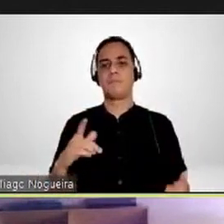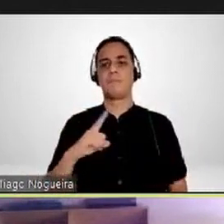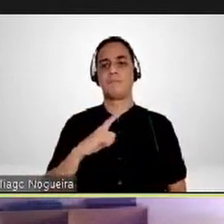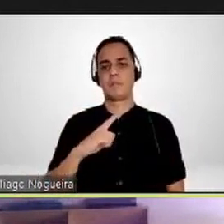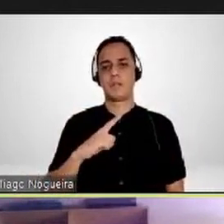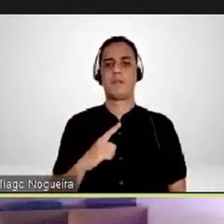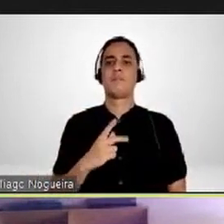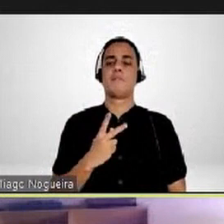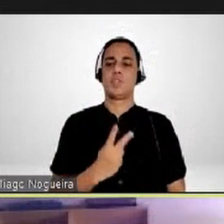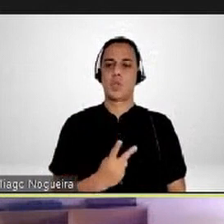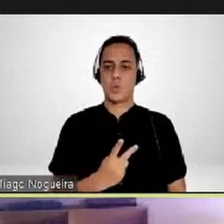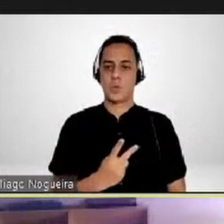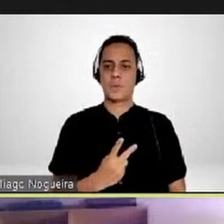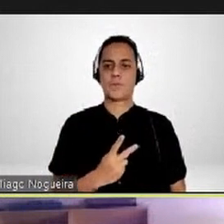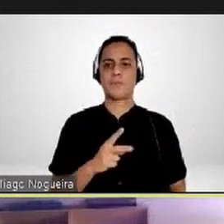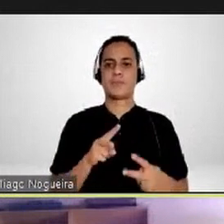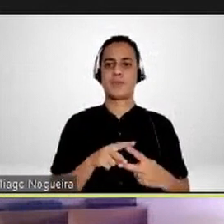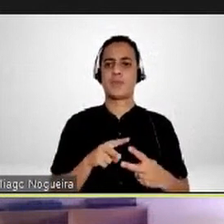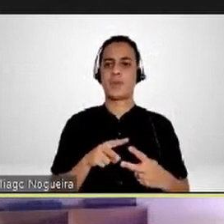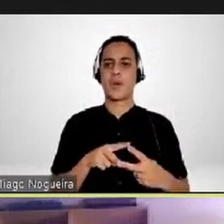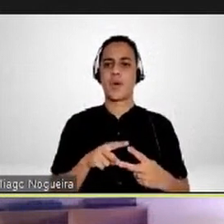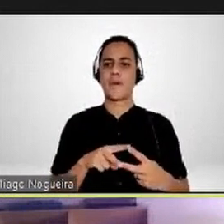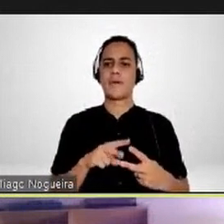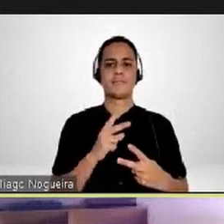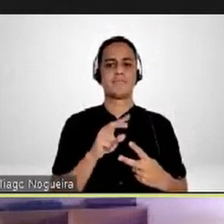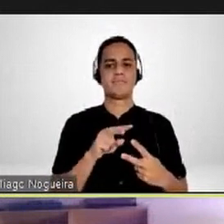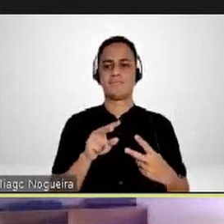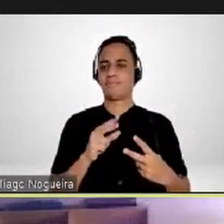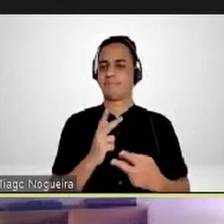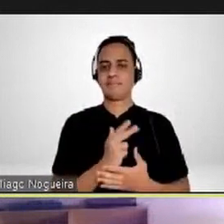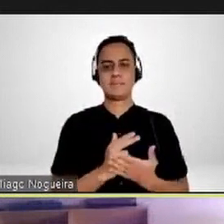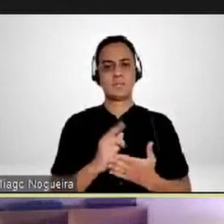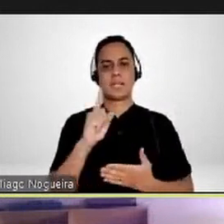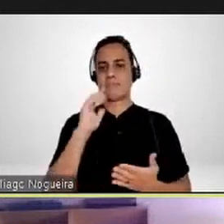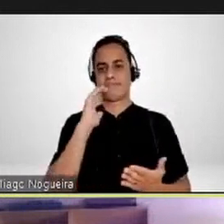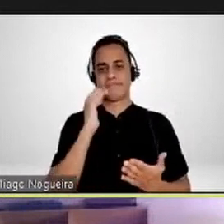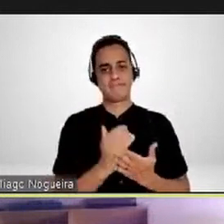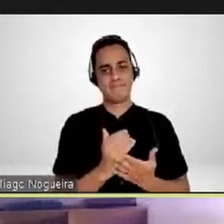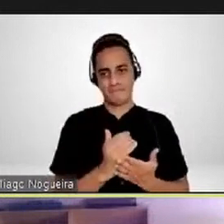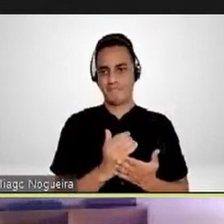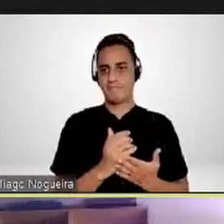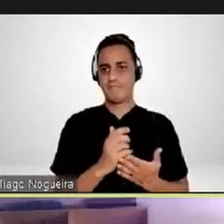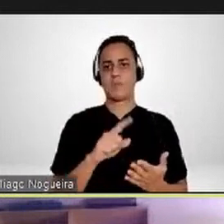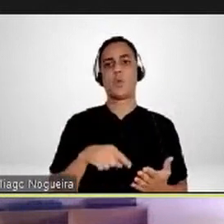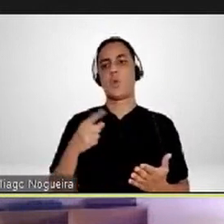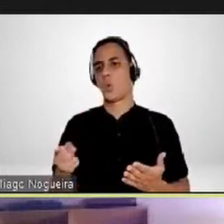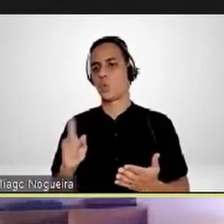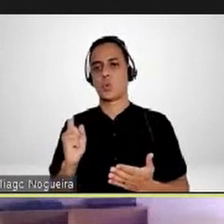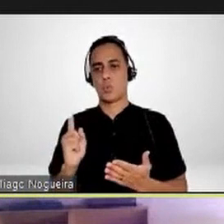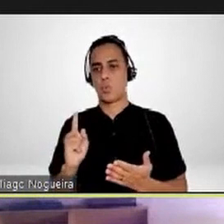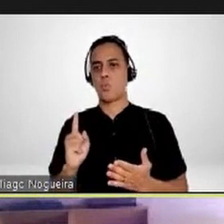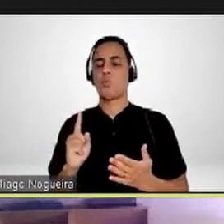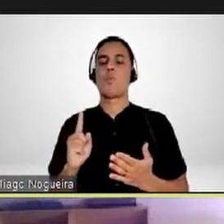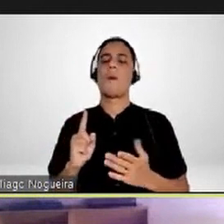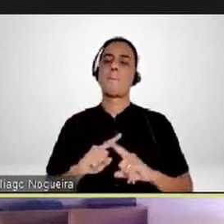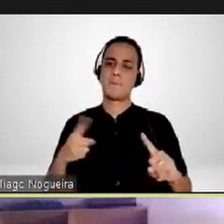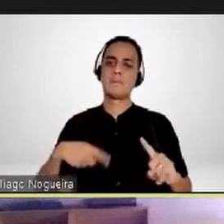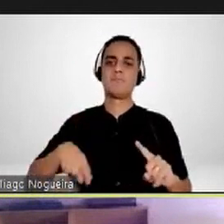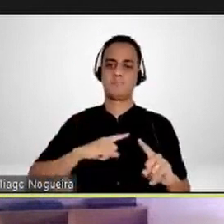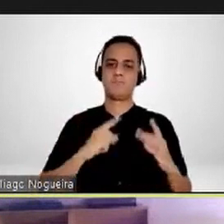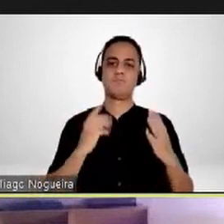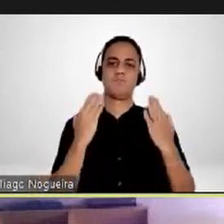desenhos, né, não cumpriram com os propósitos, e aqui um desenho não cumpriu, mas a gente seguiu com a análise. Vamos